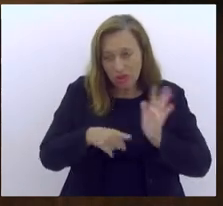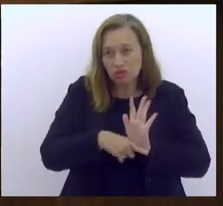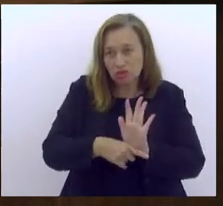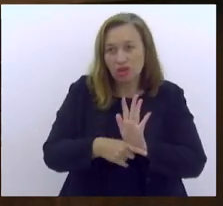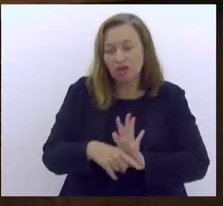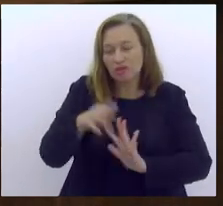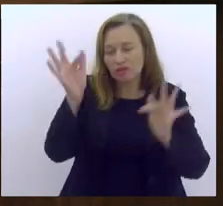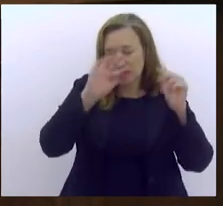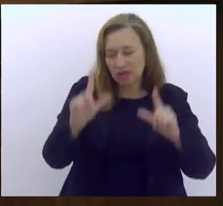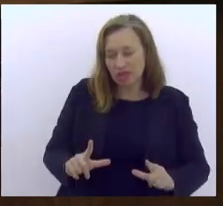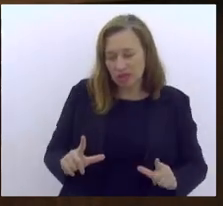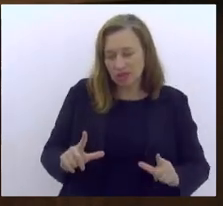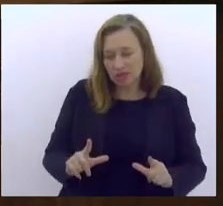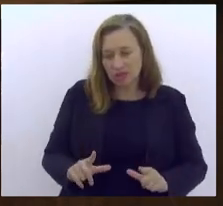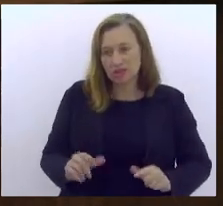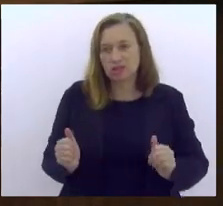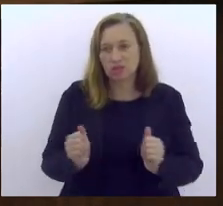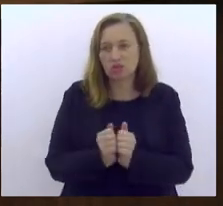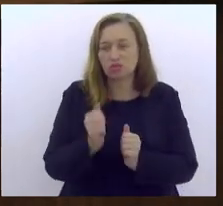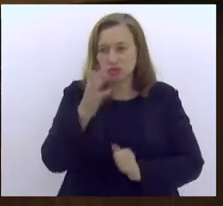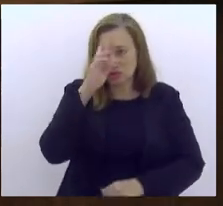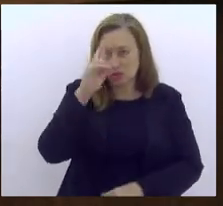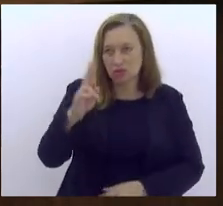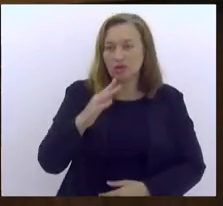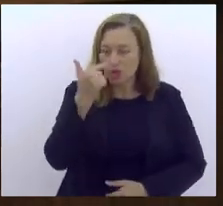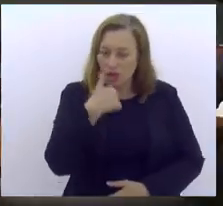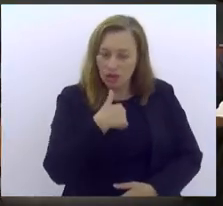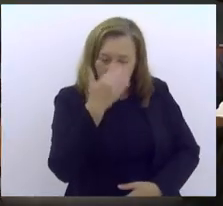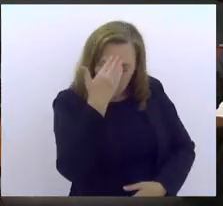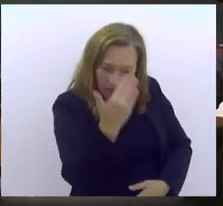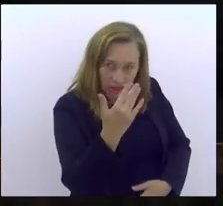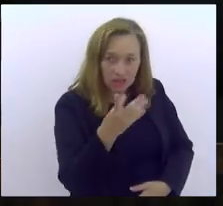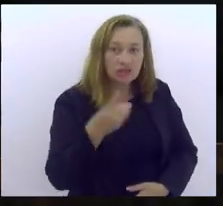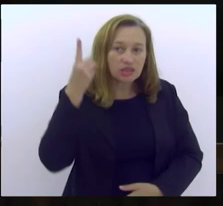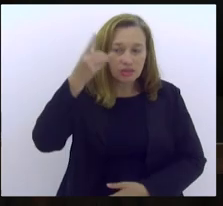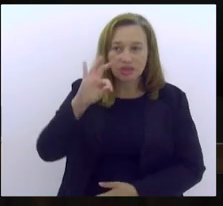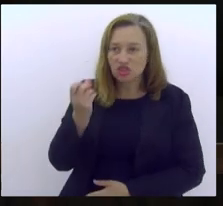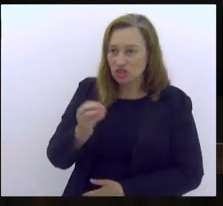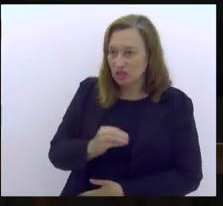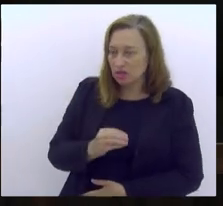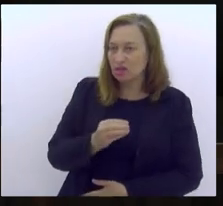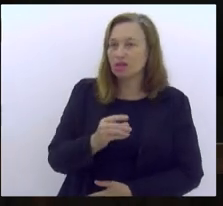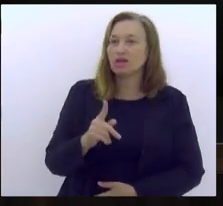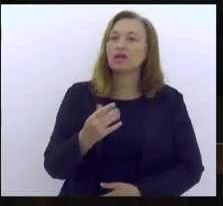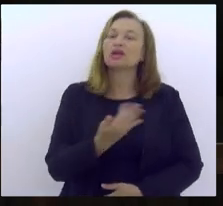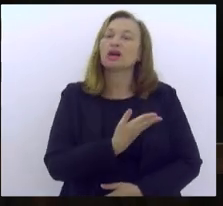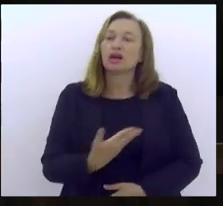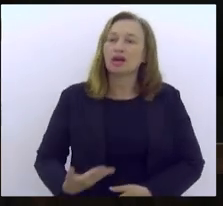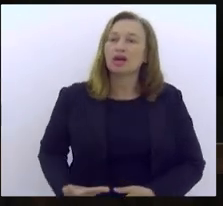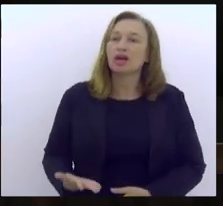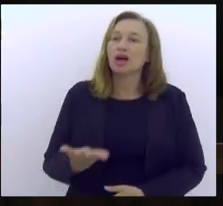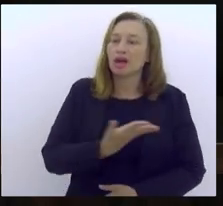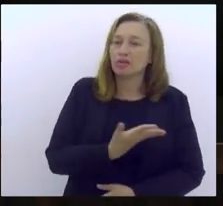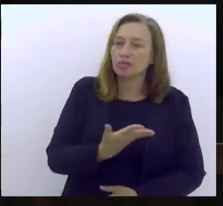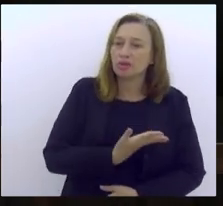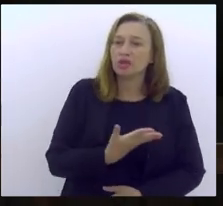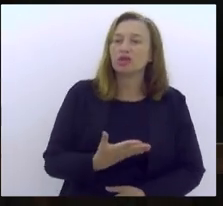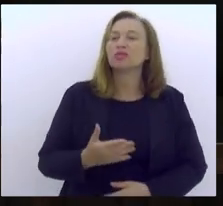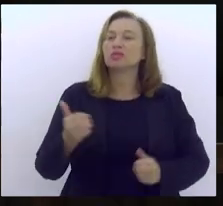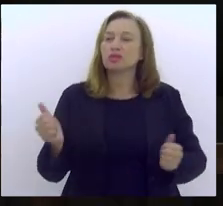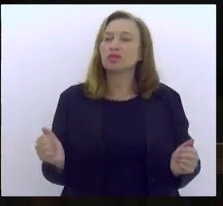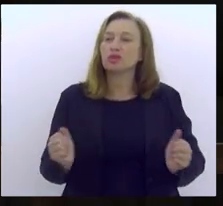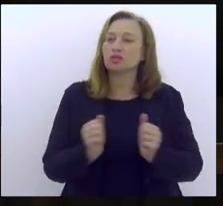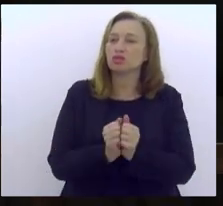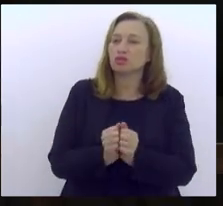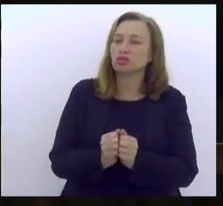estar cooperando aí com você, com o senhor. Eu que agradeço, deputado Thiago Galhaço. Grande amigo, um cara do bem, tem somado muito com